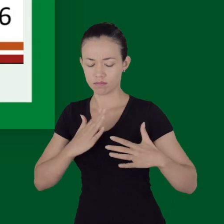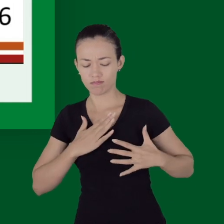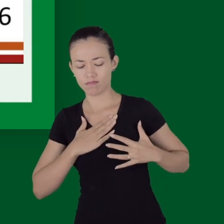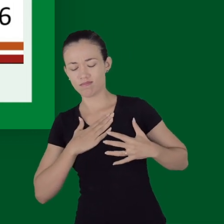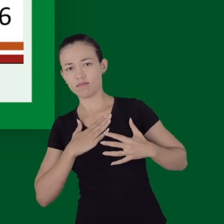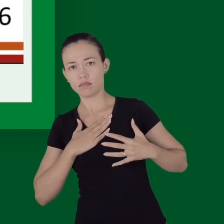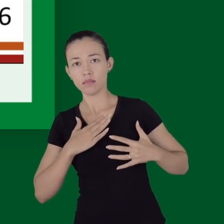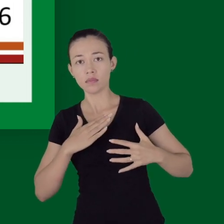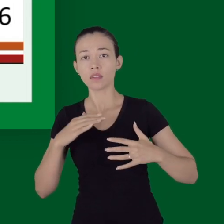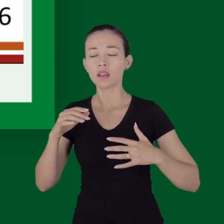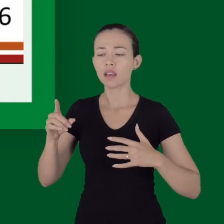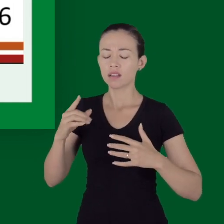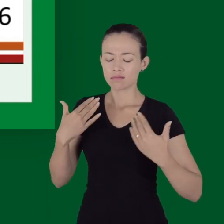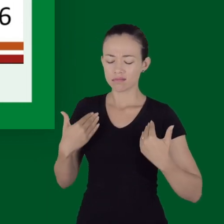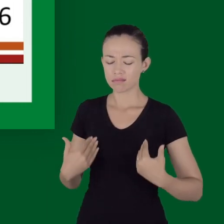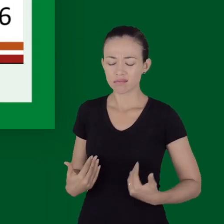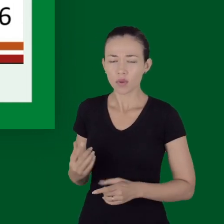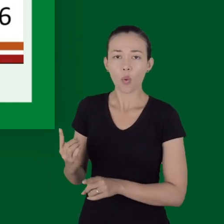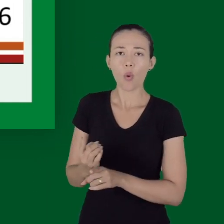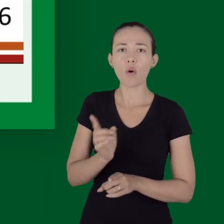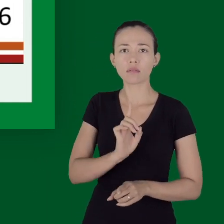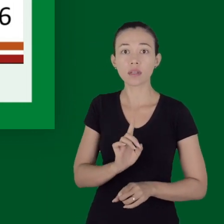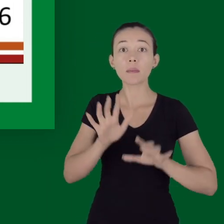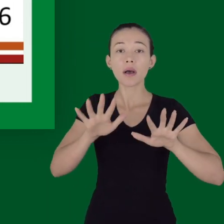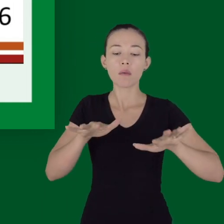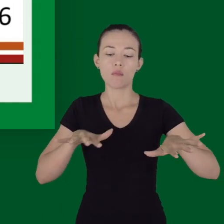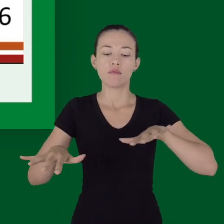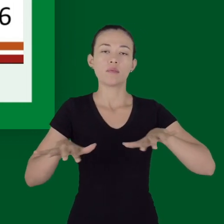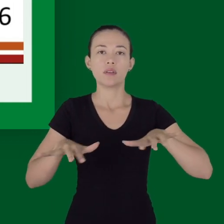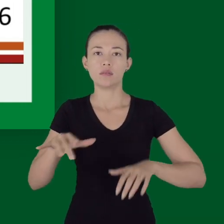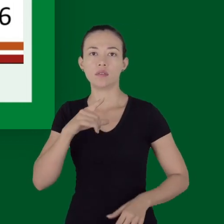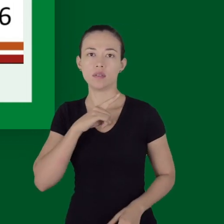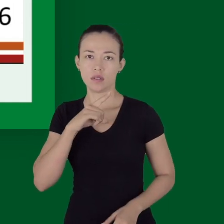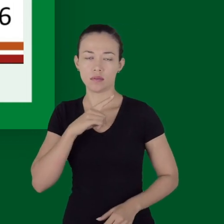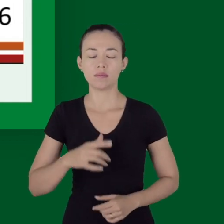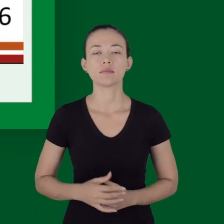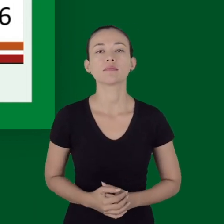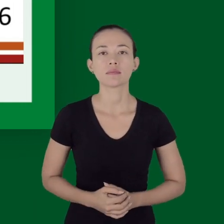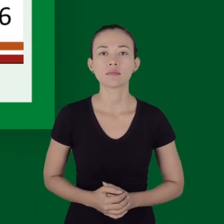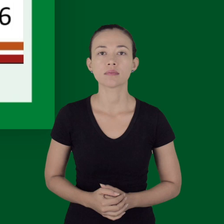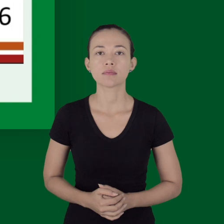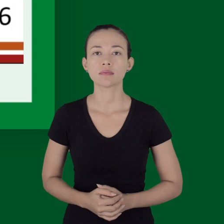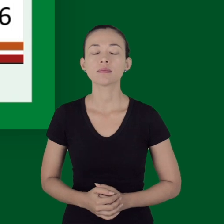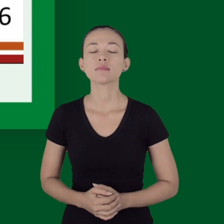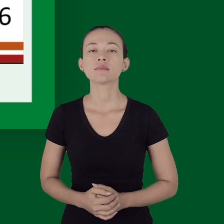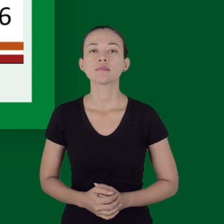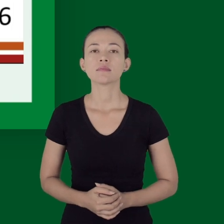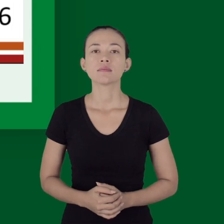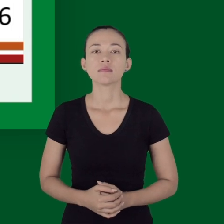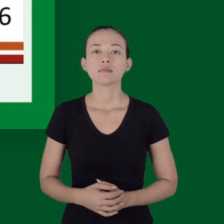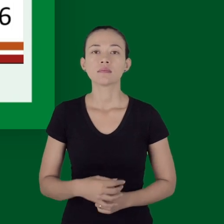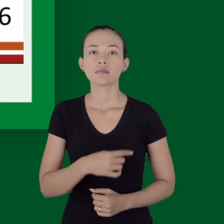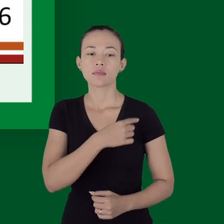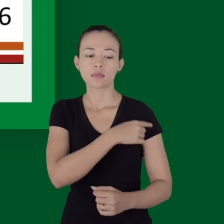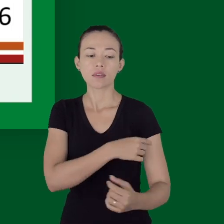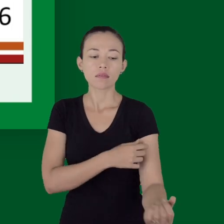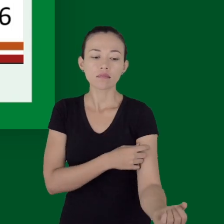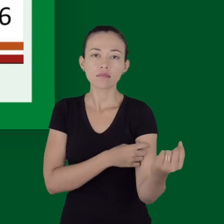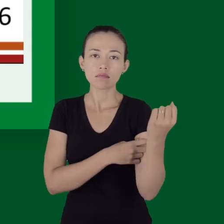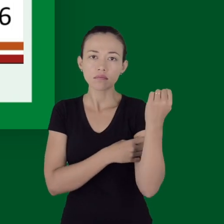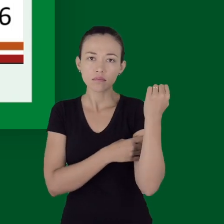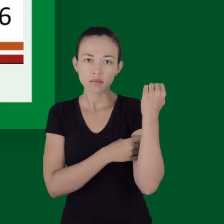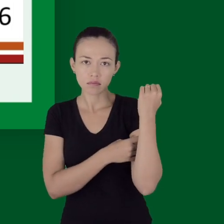Flexão anormal, extensão anormal, que é o 2, né? Flexão normal da